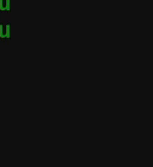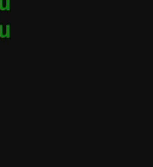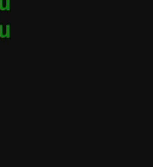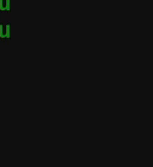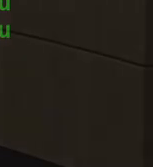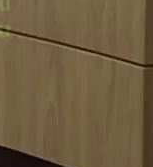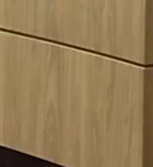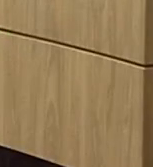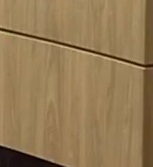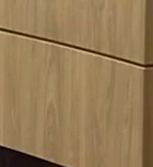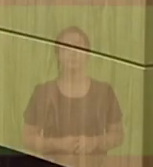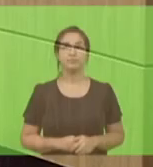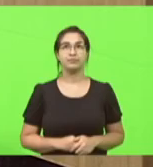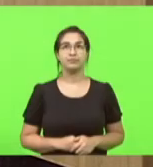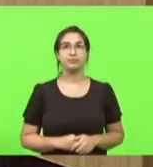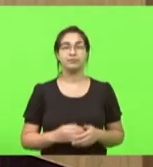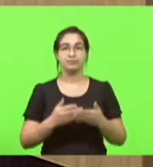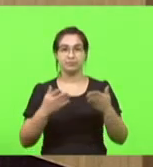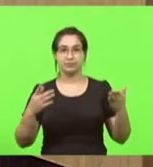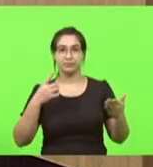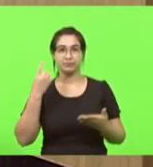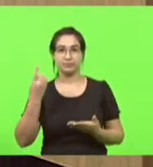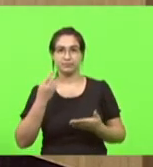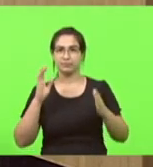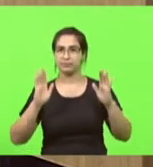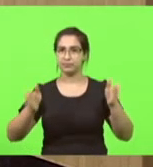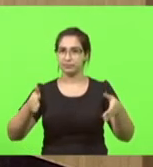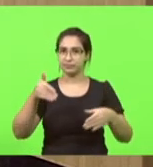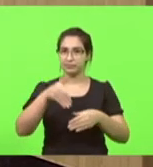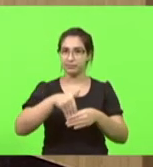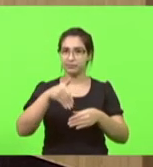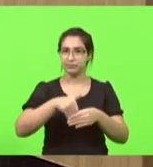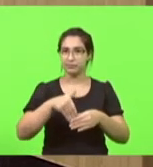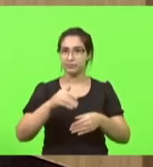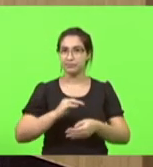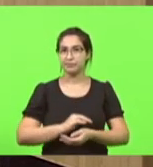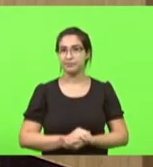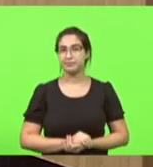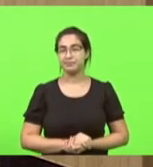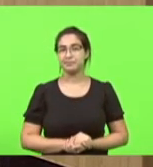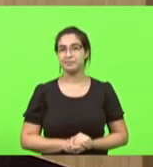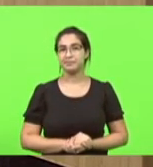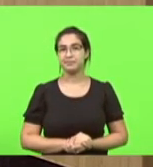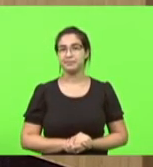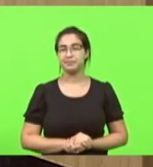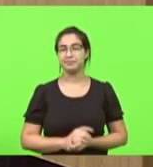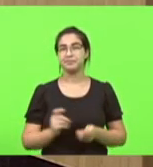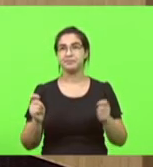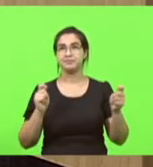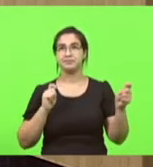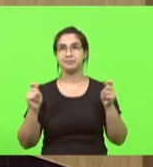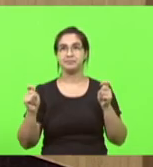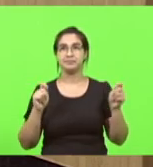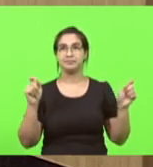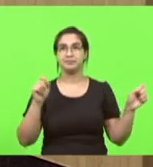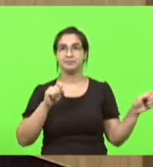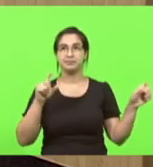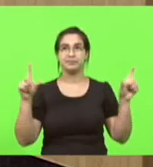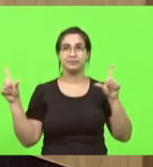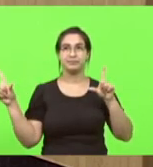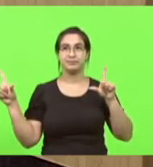Consulto os senhores deputados em plenário se todos exercem seu direito de voto. Peço assessoria que abra o